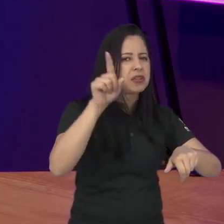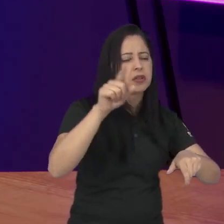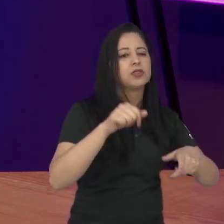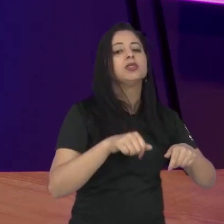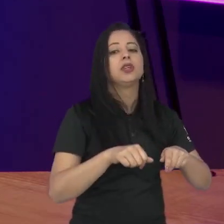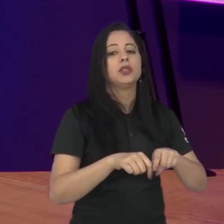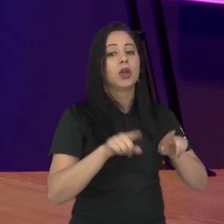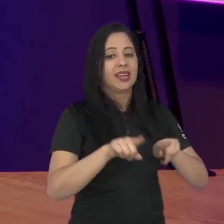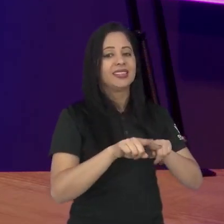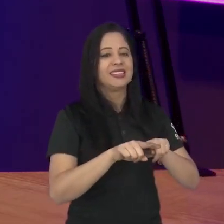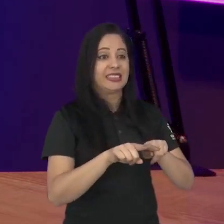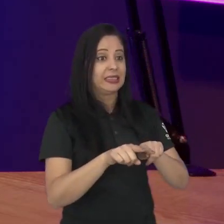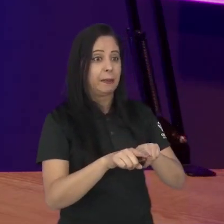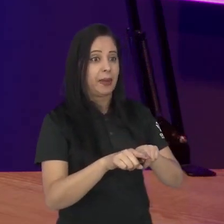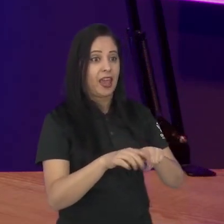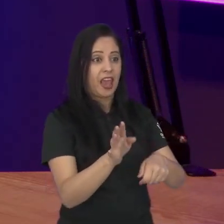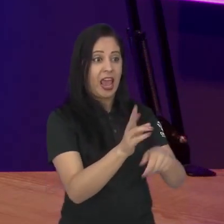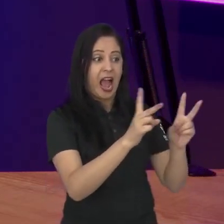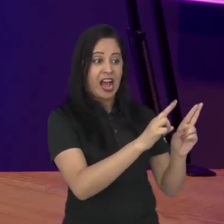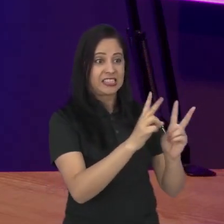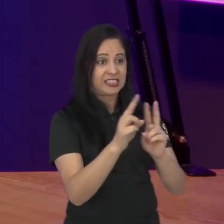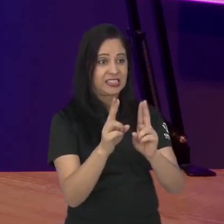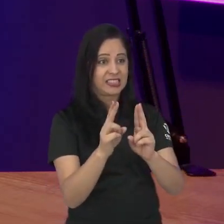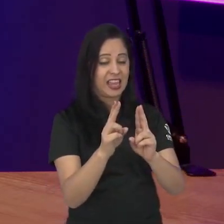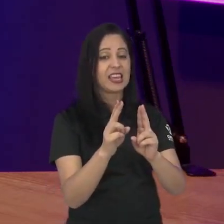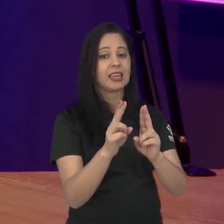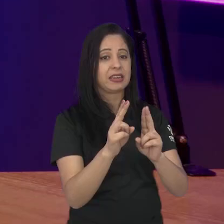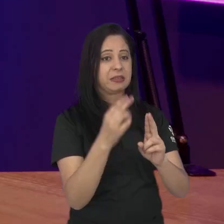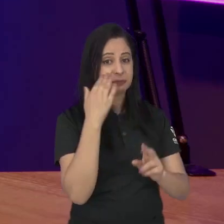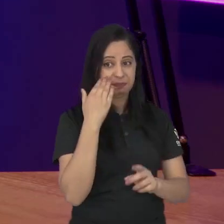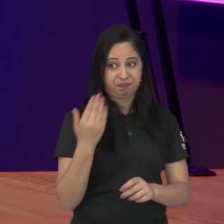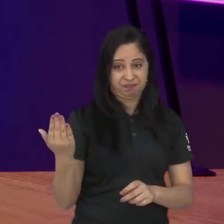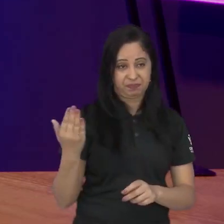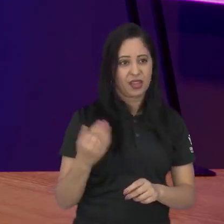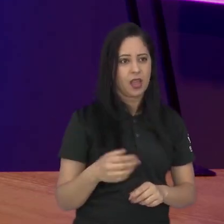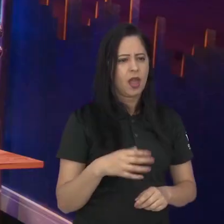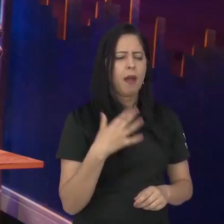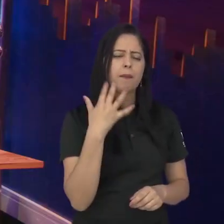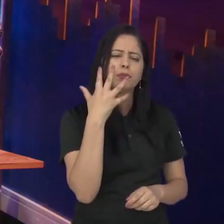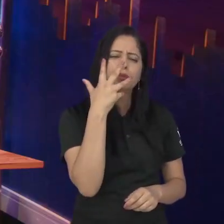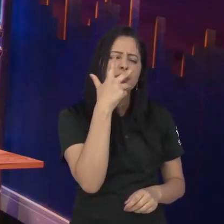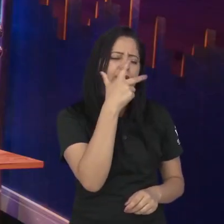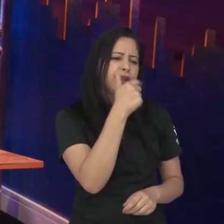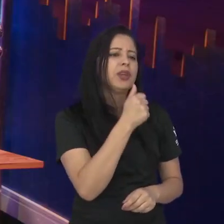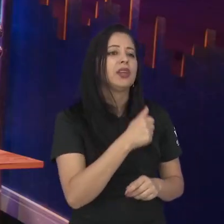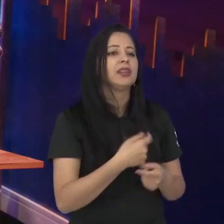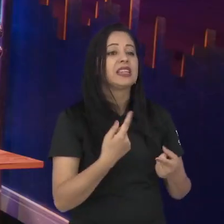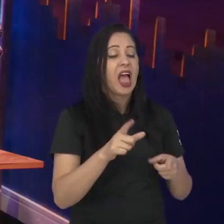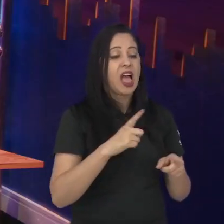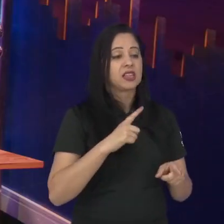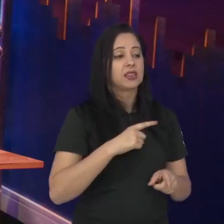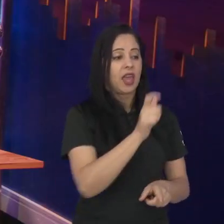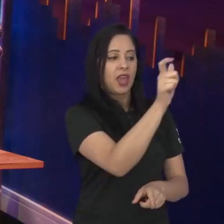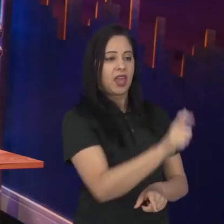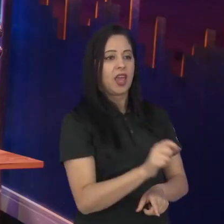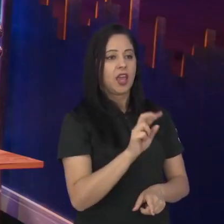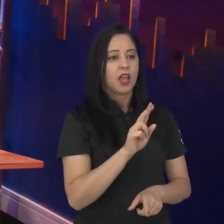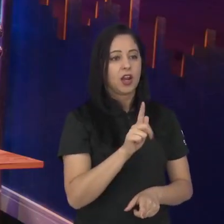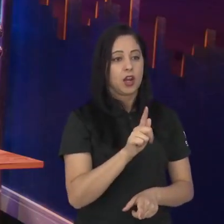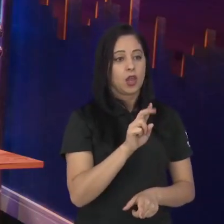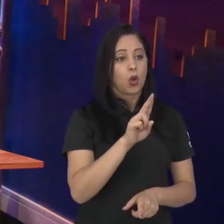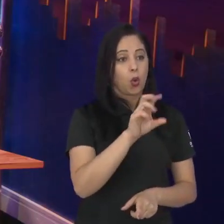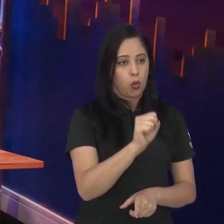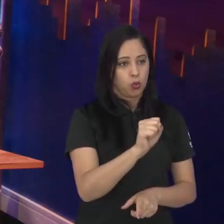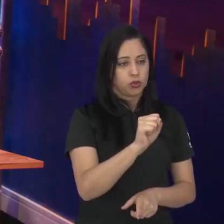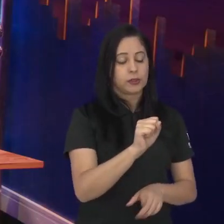no Brasil, ficou nos Estados Unidos, e Sweet Tooth é uma série muito bonitinha, porque tem o